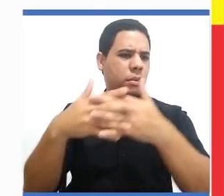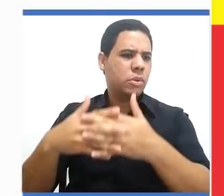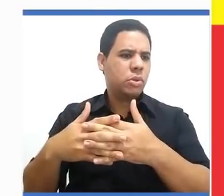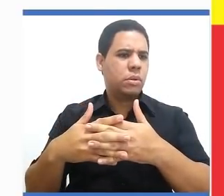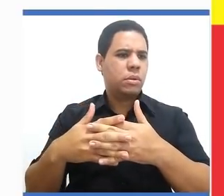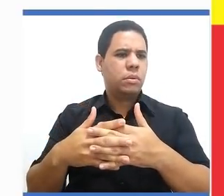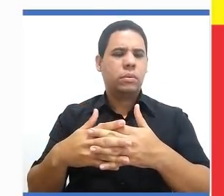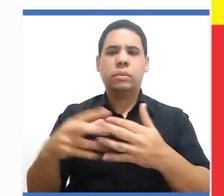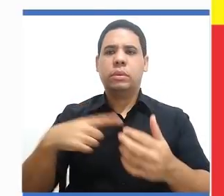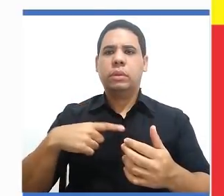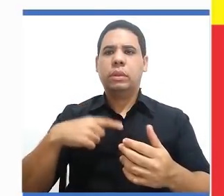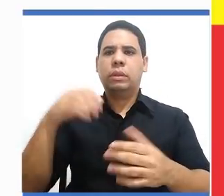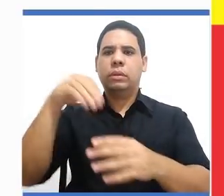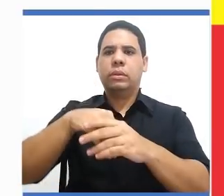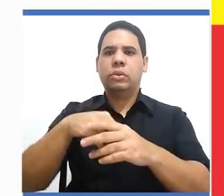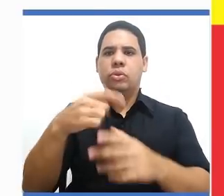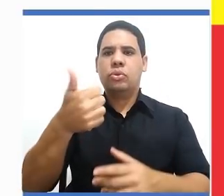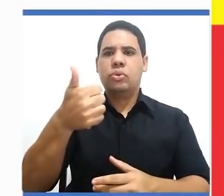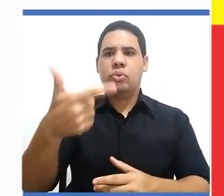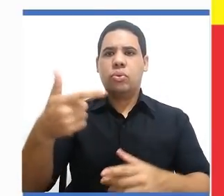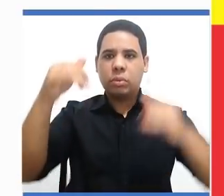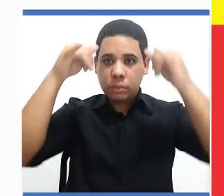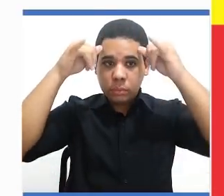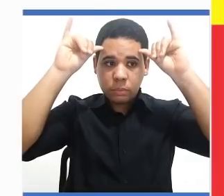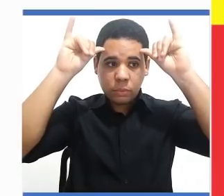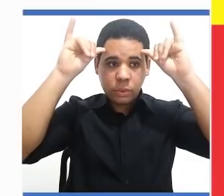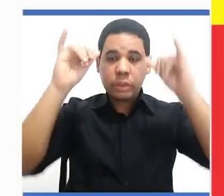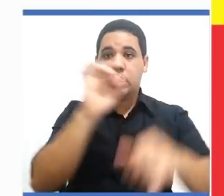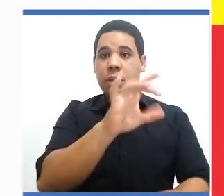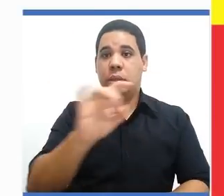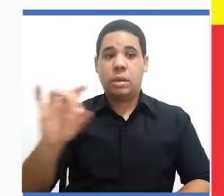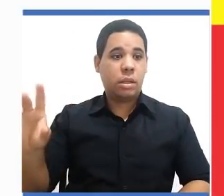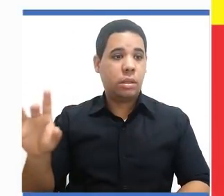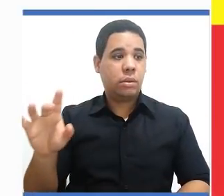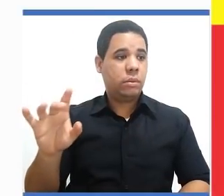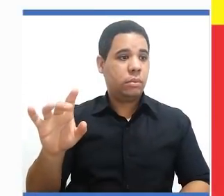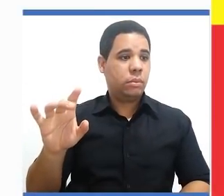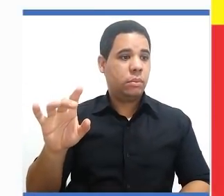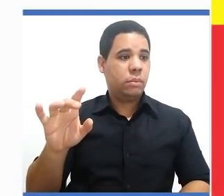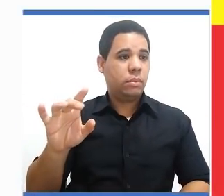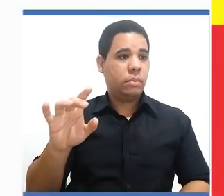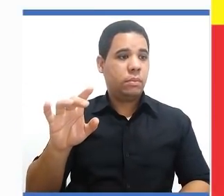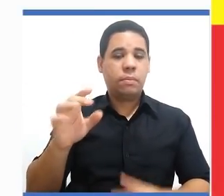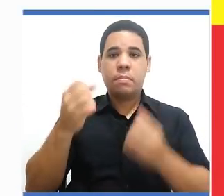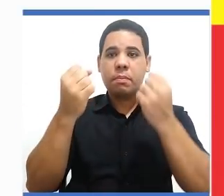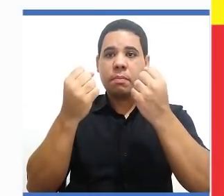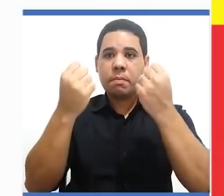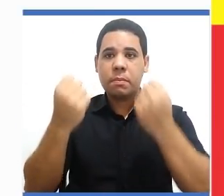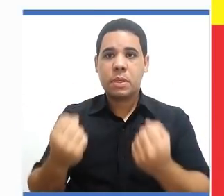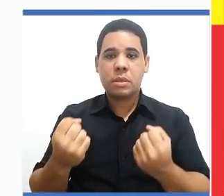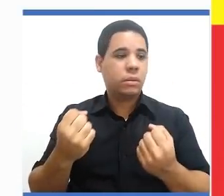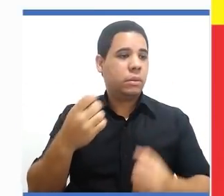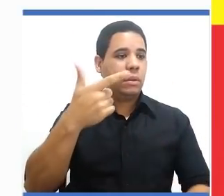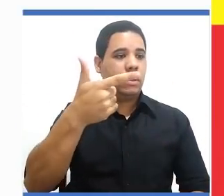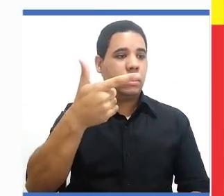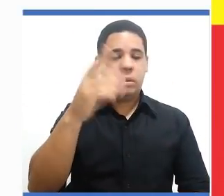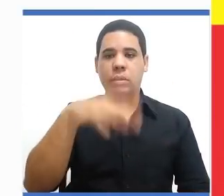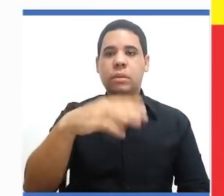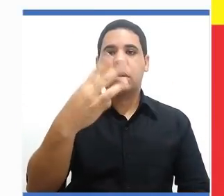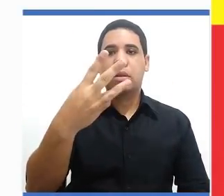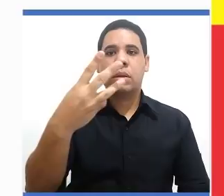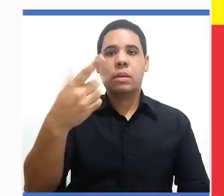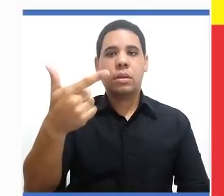Um caminhão está carregado com 12 bois, sabendo que cada um pesa 32 arrobas.